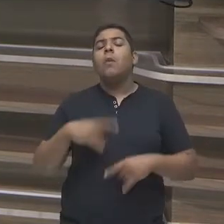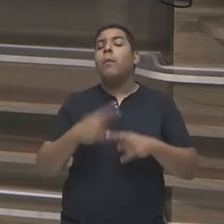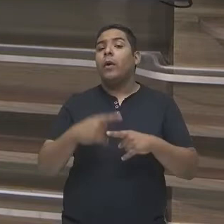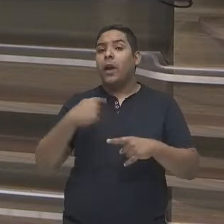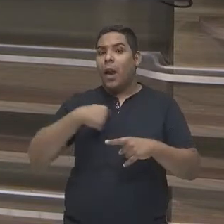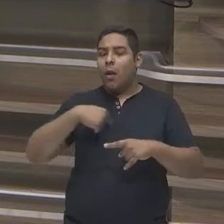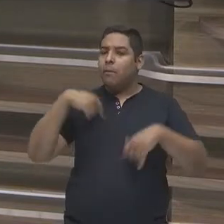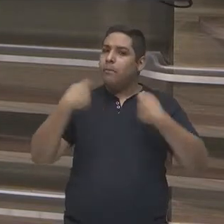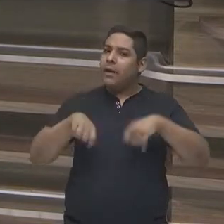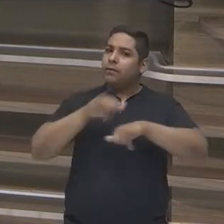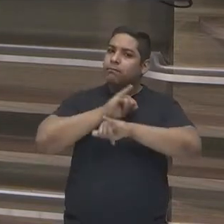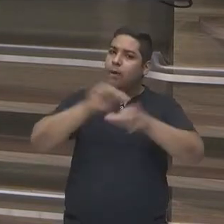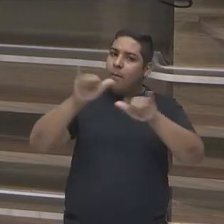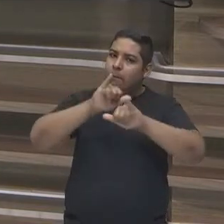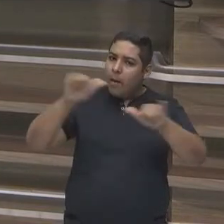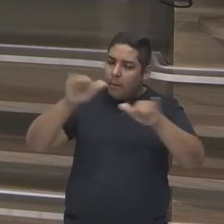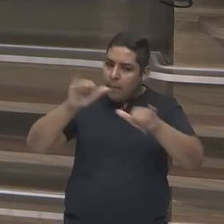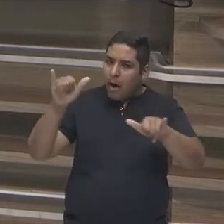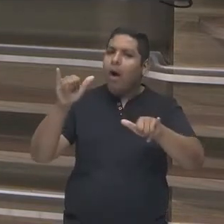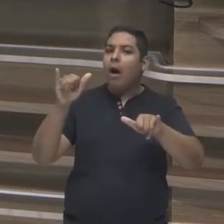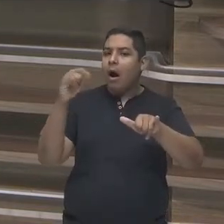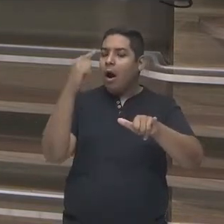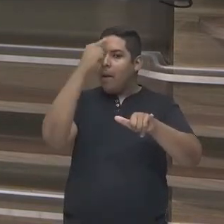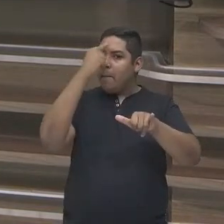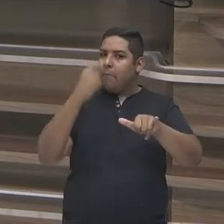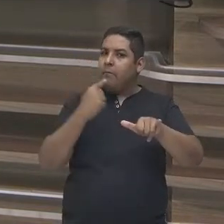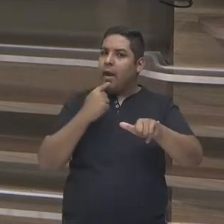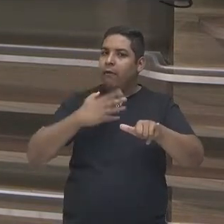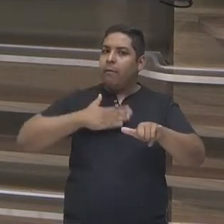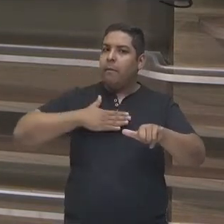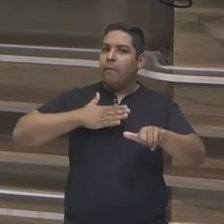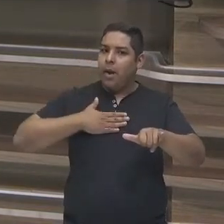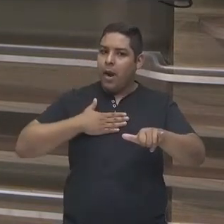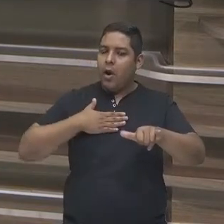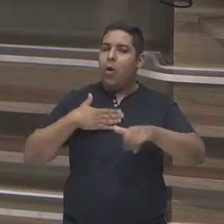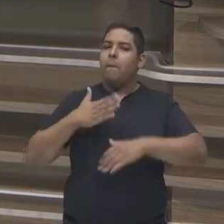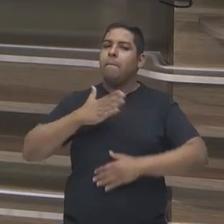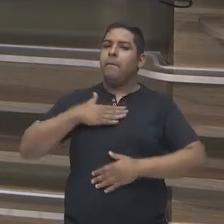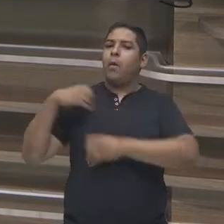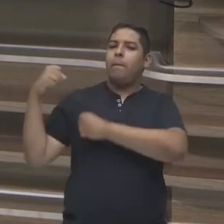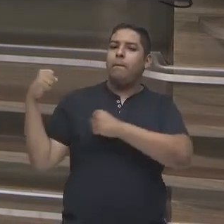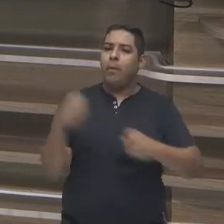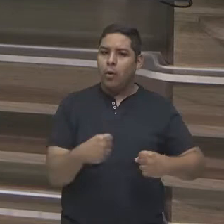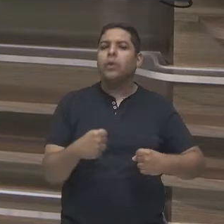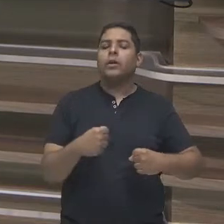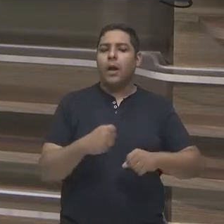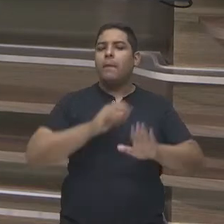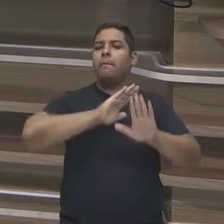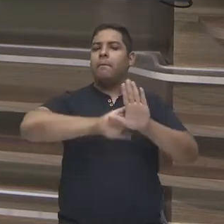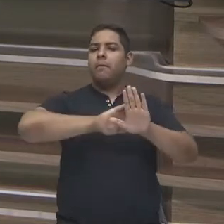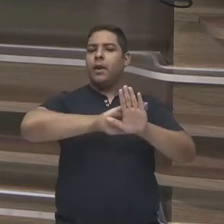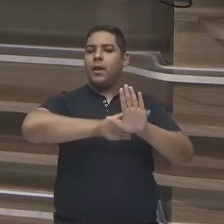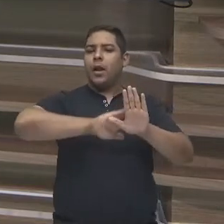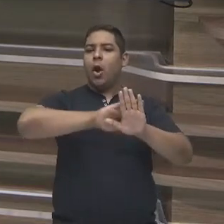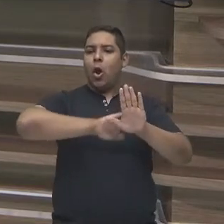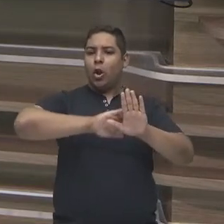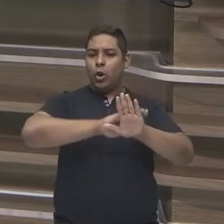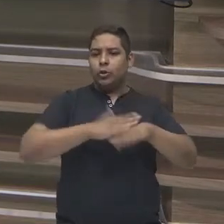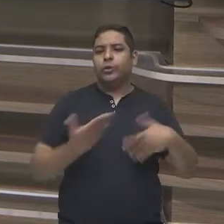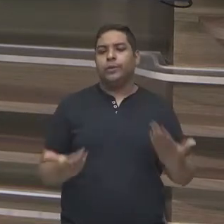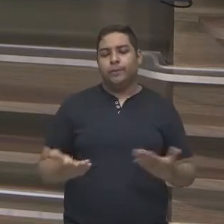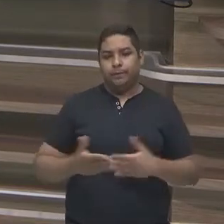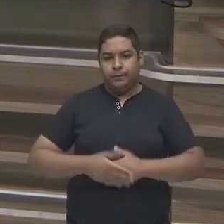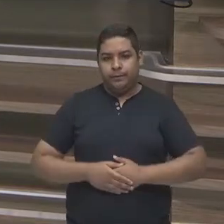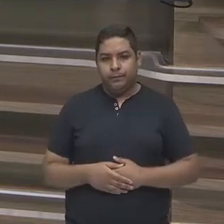para divulgar a minha imagem, para divulgar o meu poder, para mostrar aquilo no qual eu acredito e quero que as pessoas